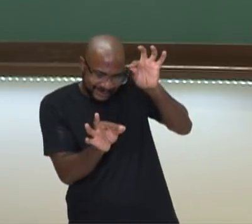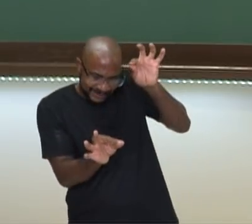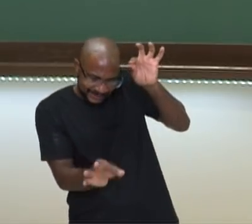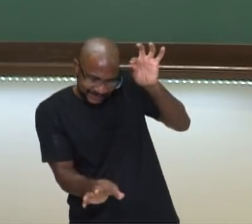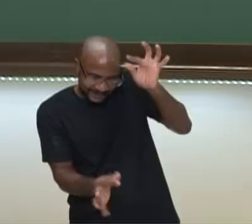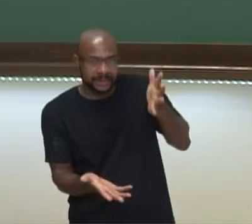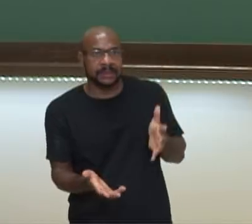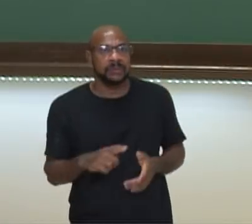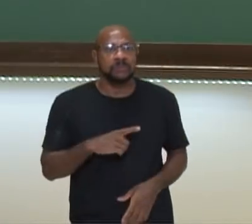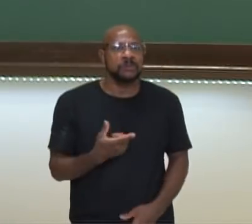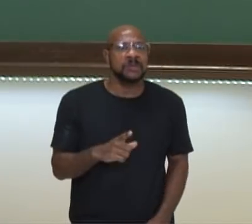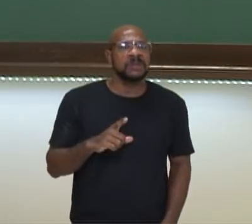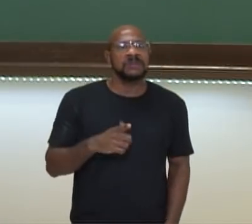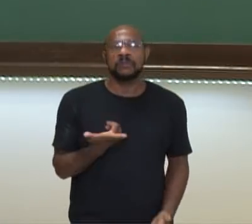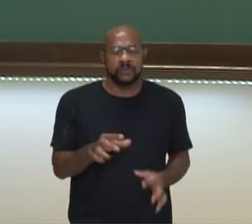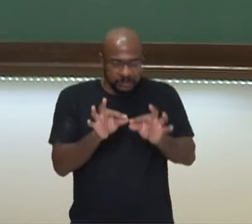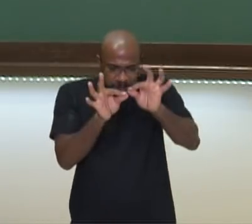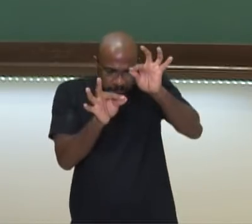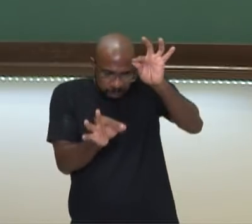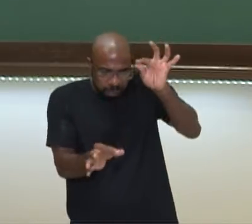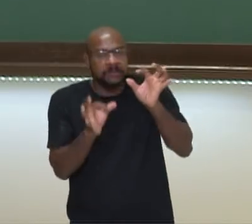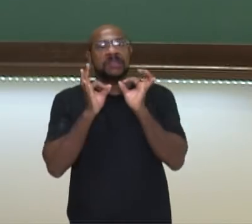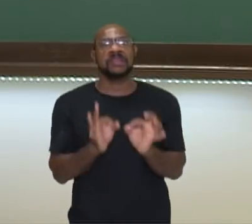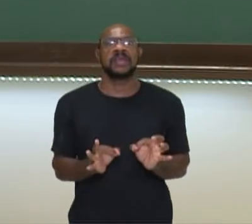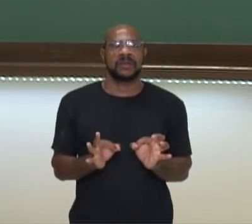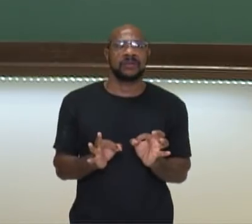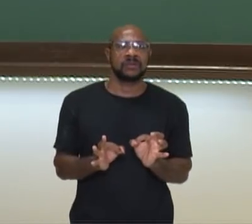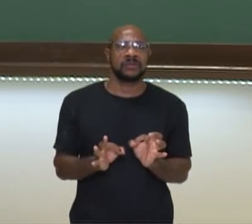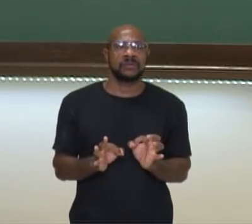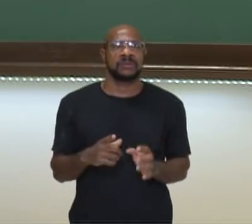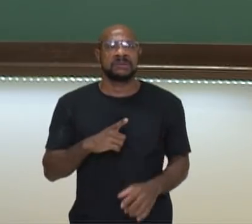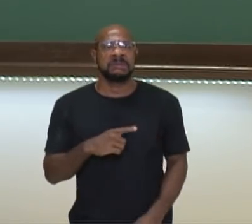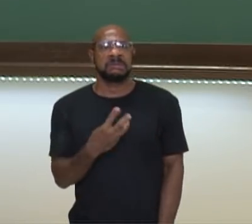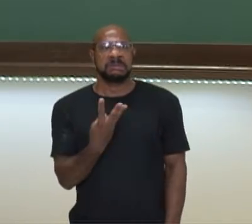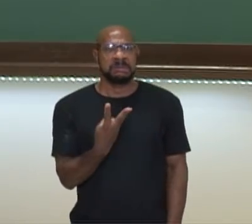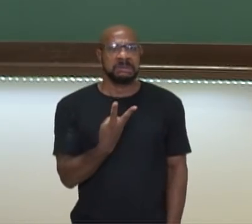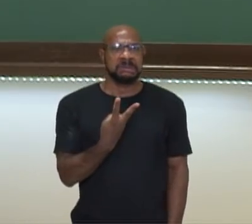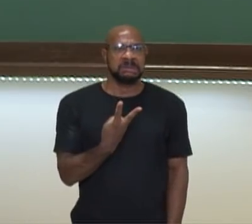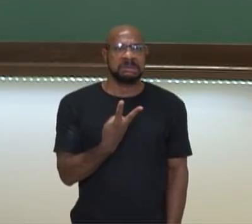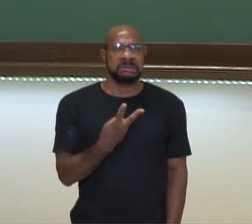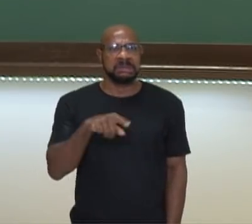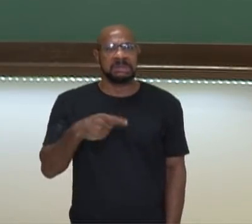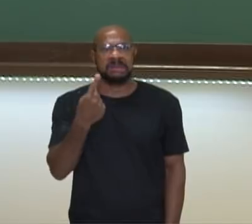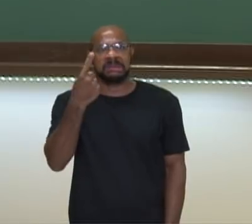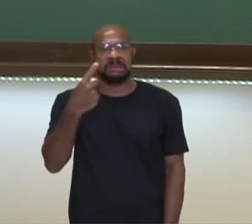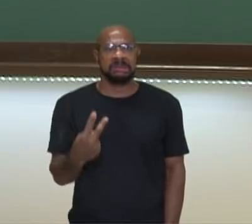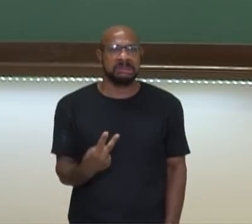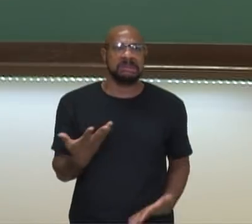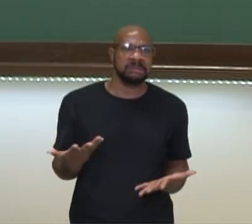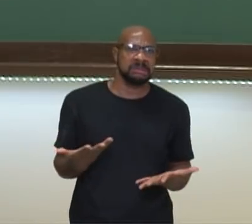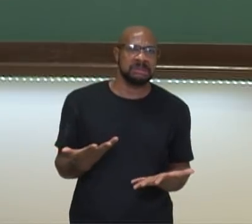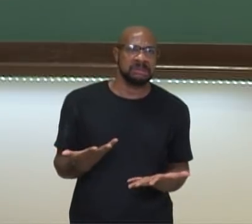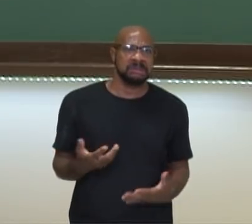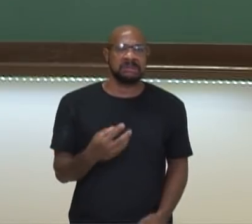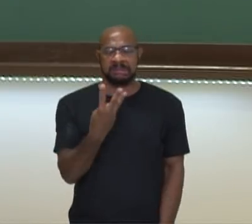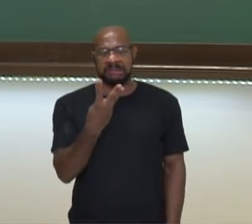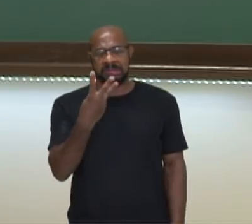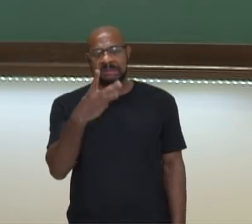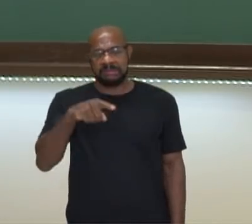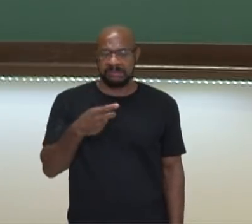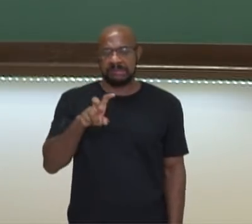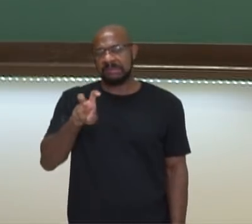6 inteiros e 3/4 de metro de corda. Ou 3 inteiros e 1/2 de metro de corda. Não bastaria ser 3,5 metros